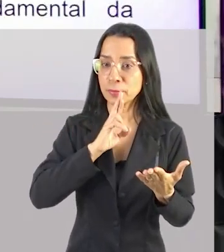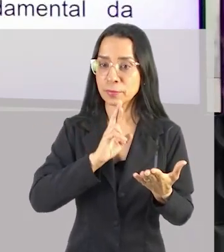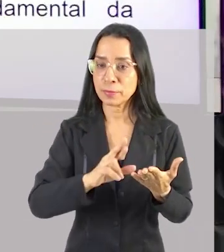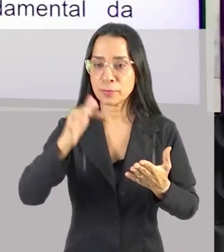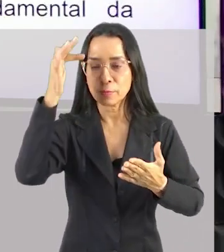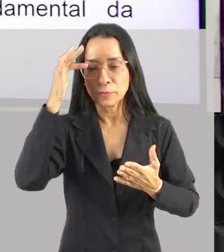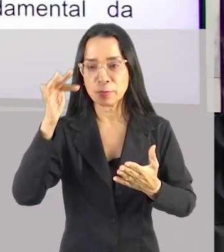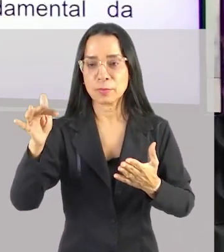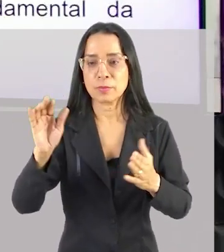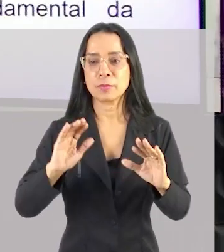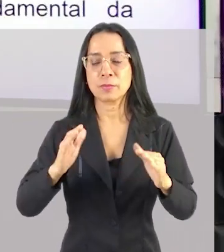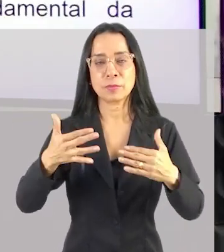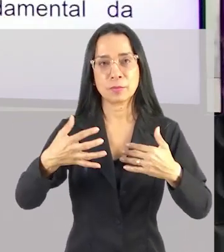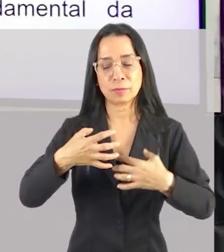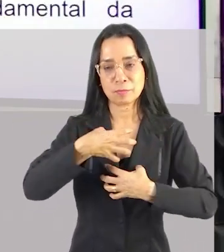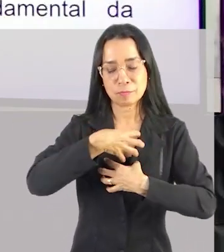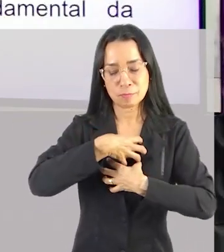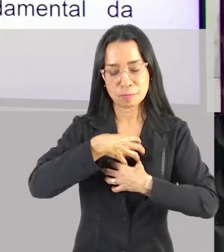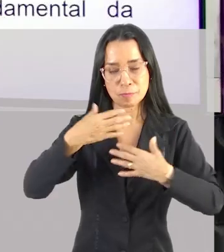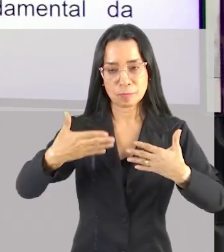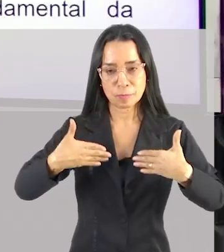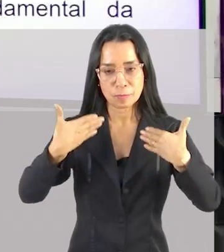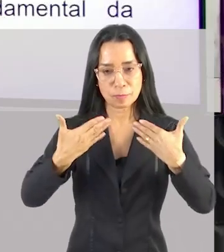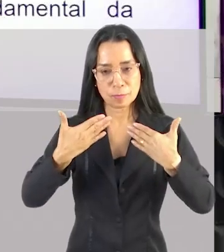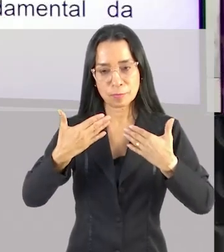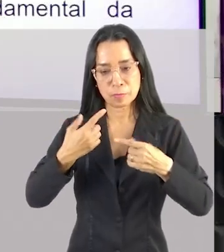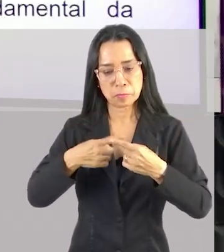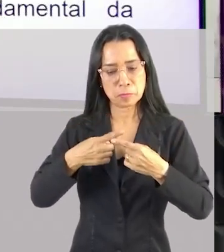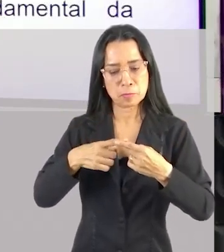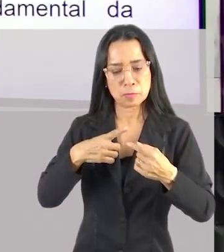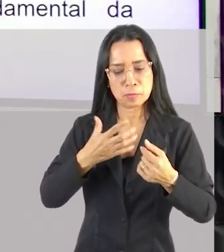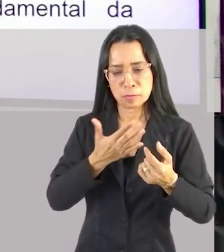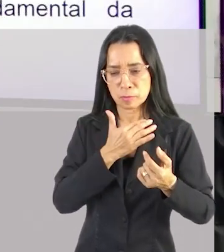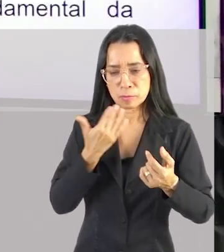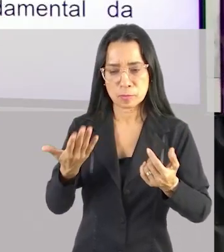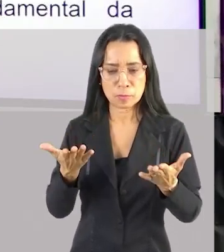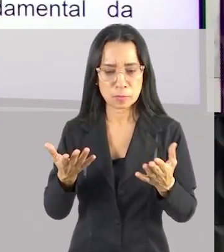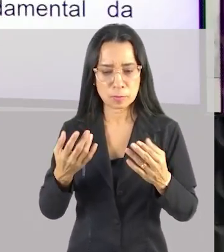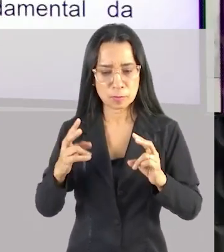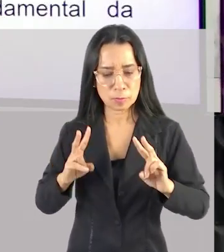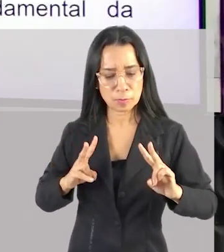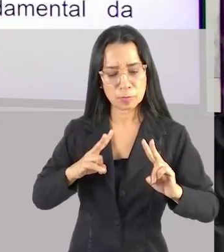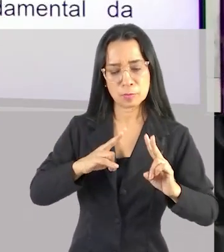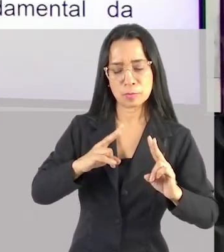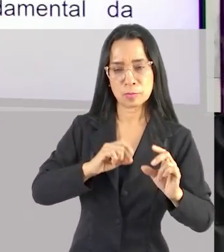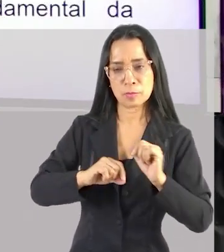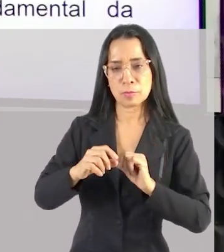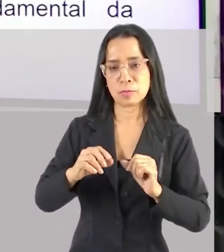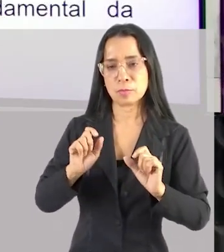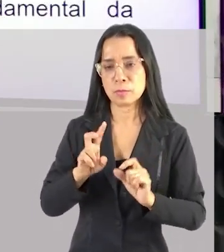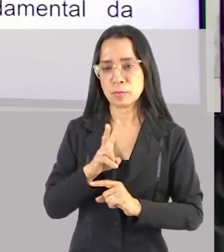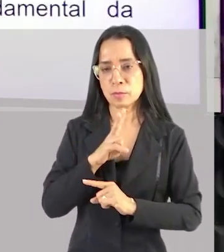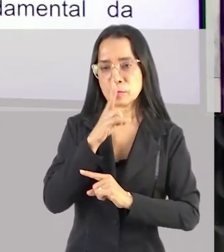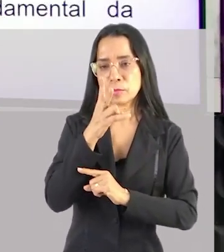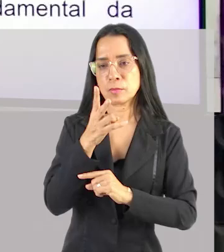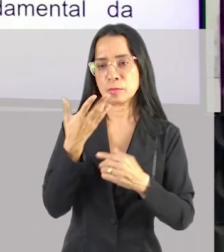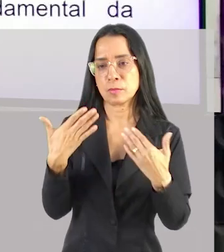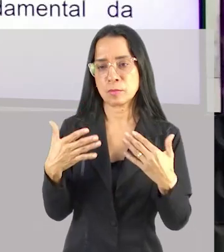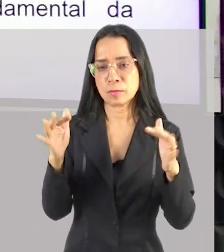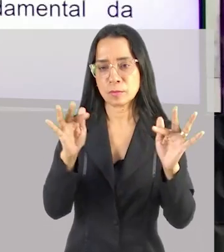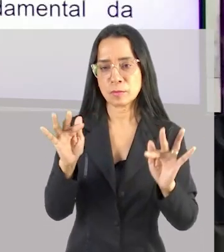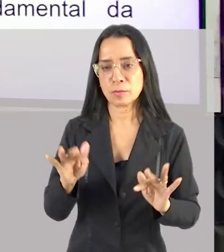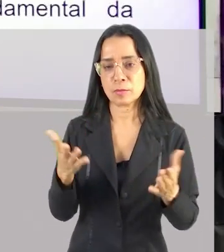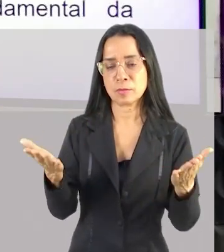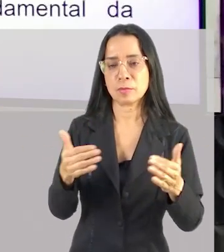filosofia. Estar alegre diante da morte. Forte e contente, qualquer que seja o estado do